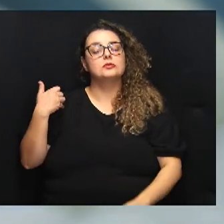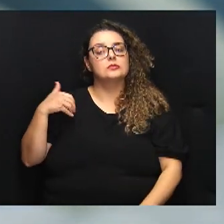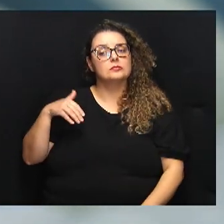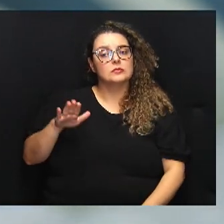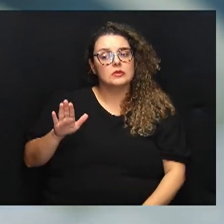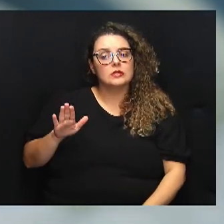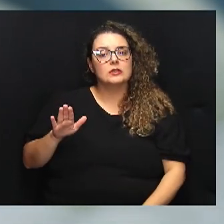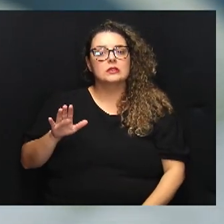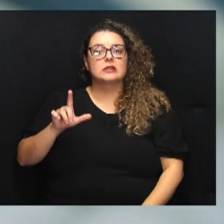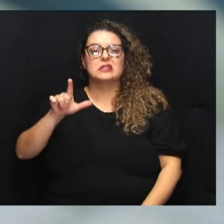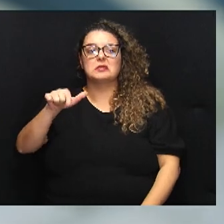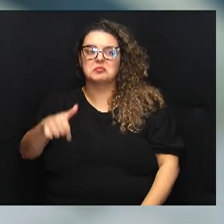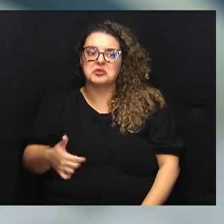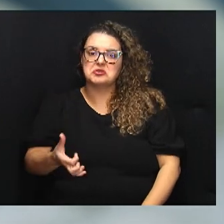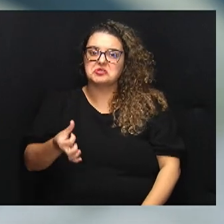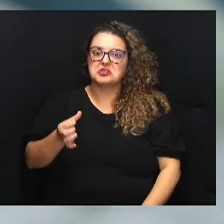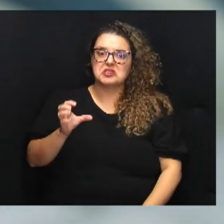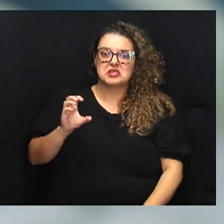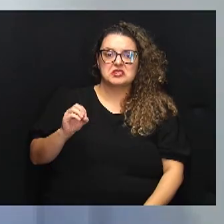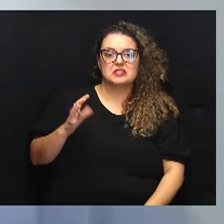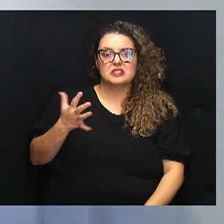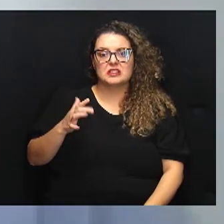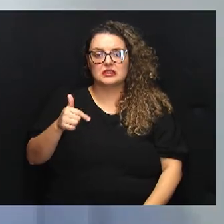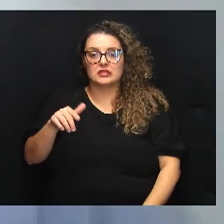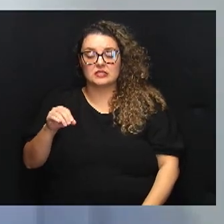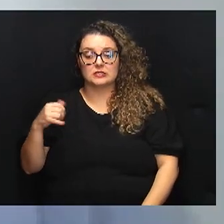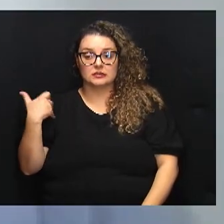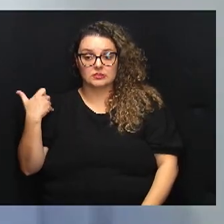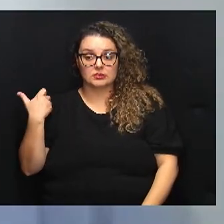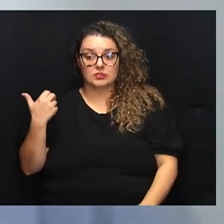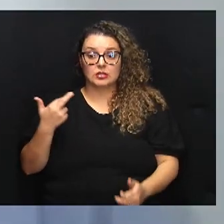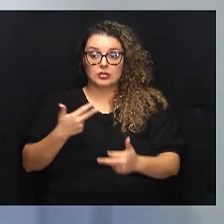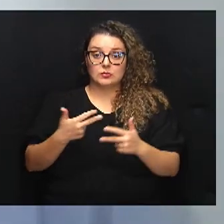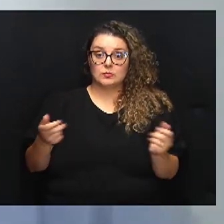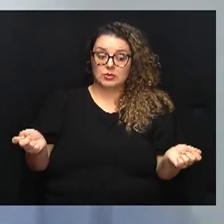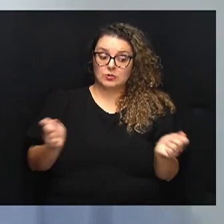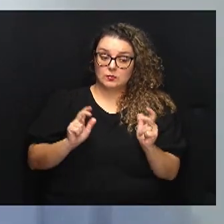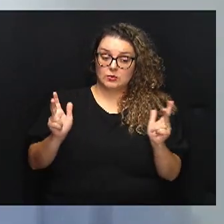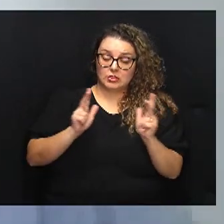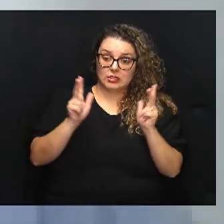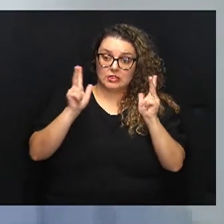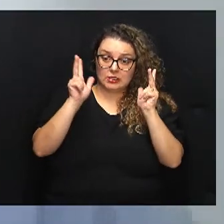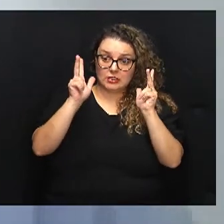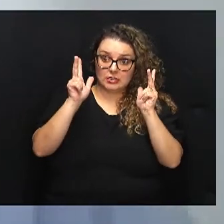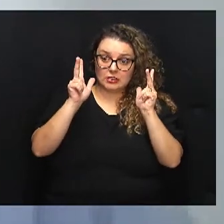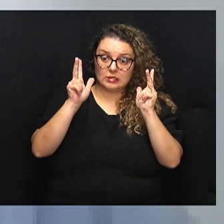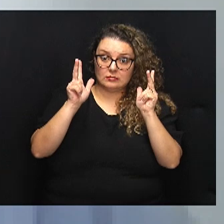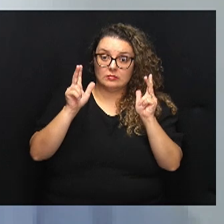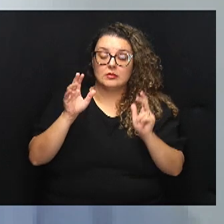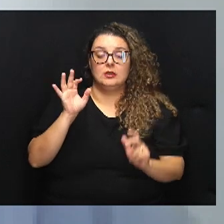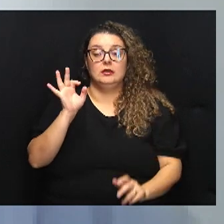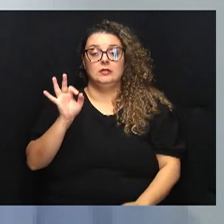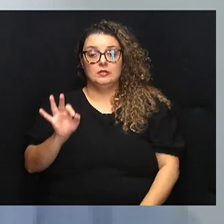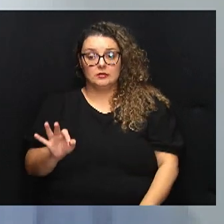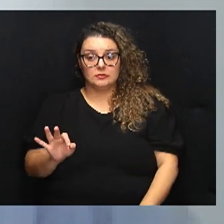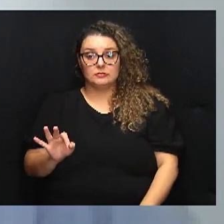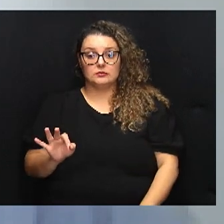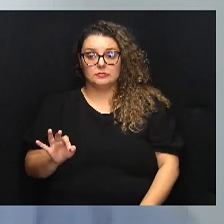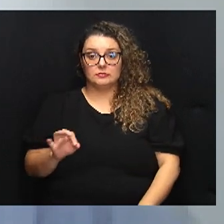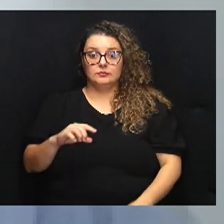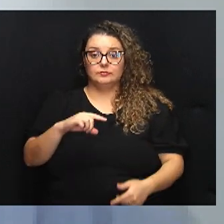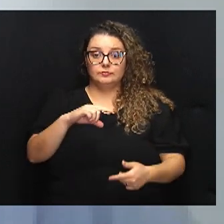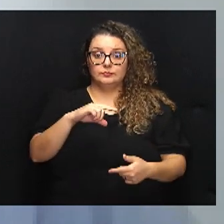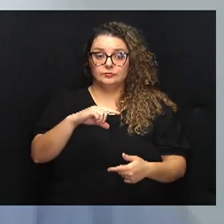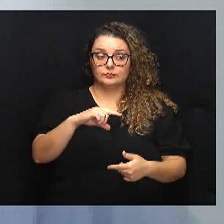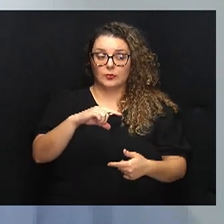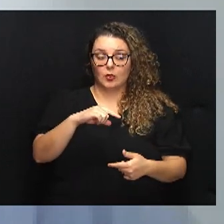os 60, 70 anos. E uma coisa que chama muito a atenção é exatamente o quadro da